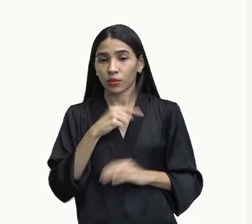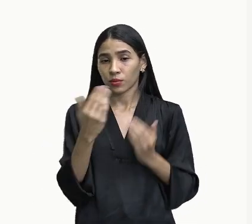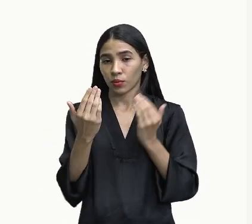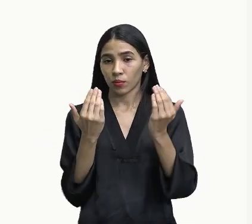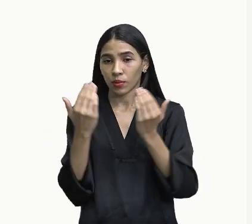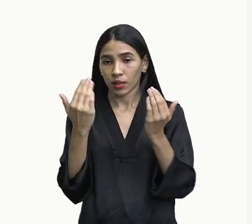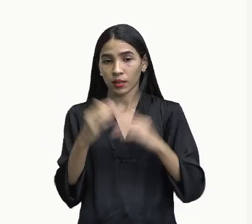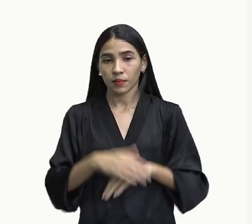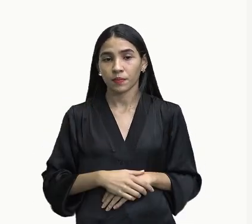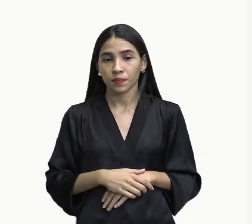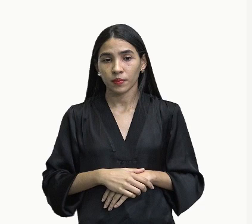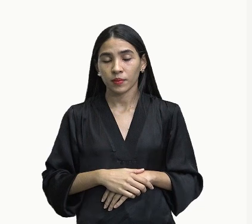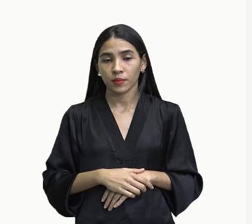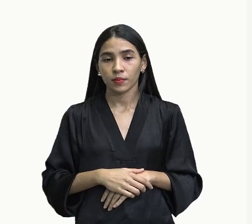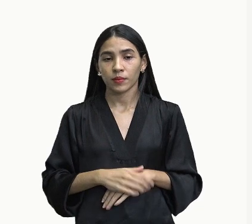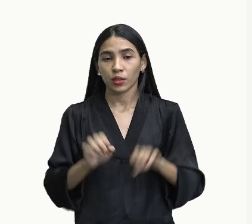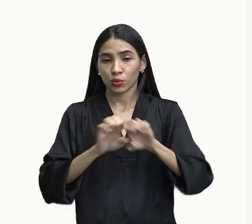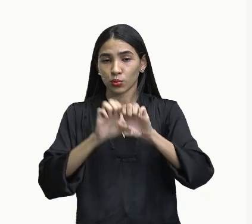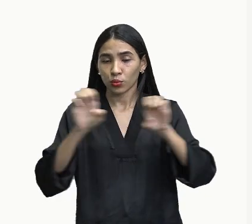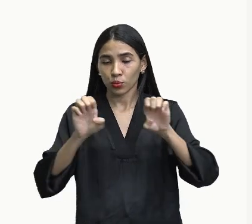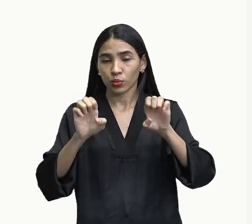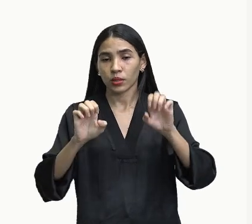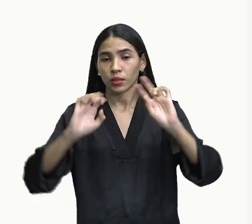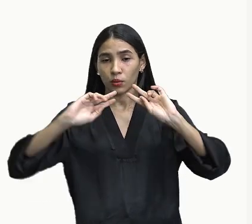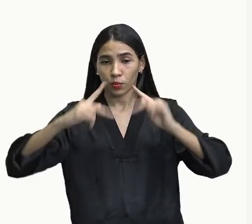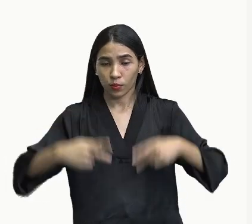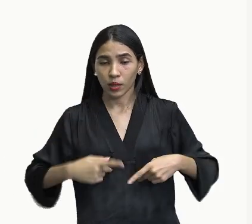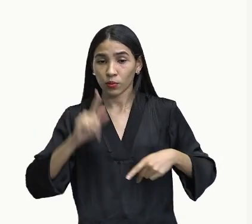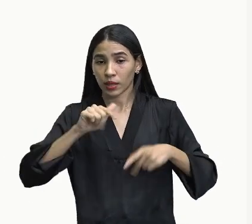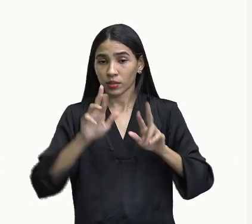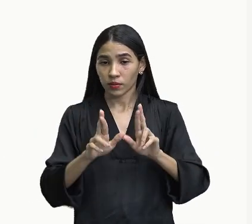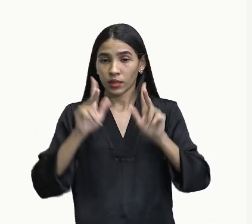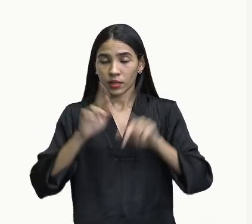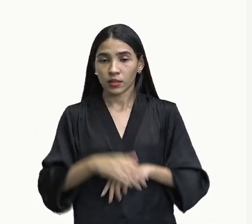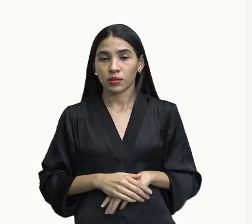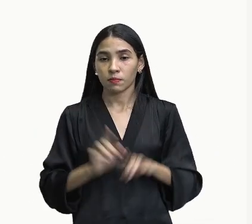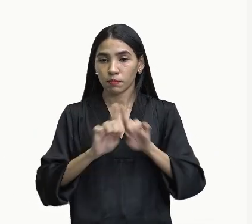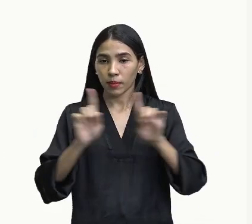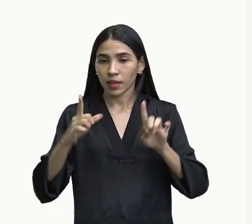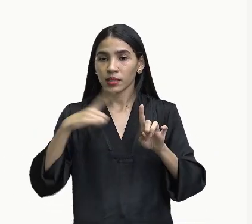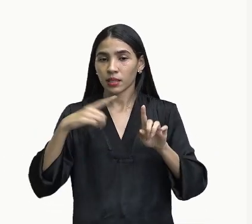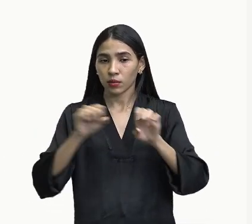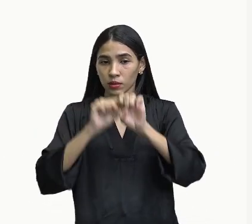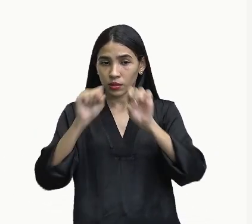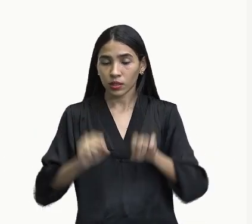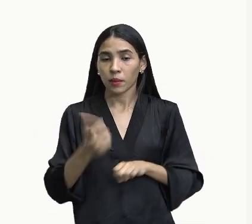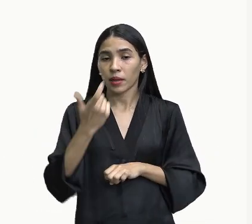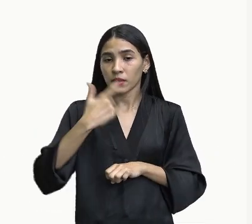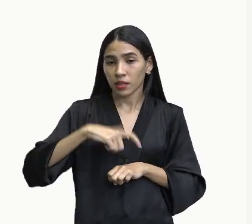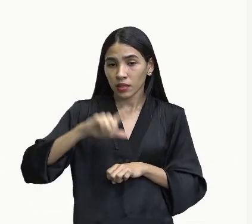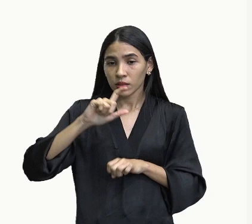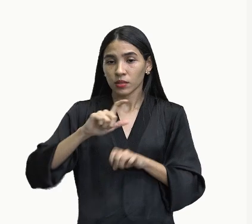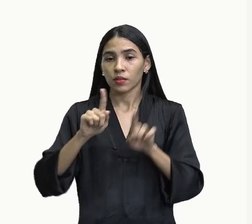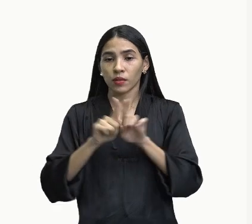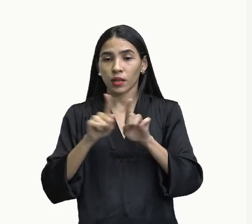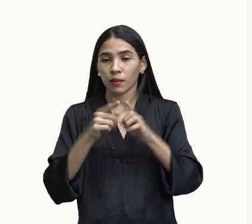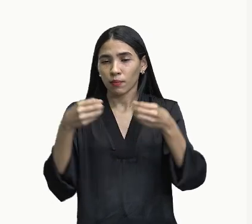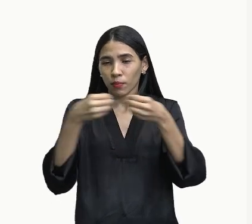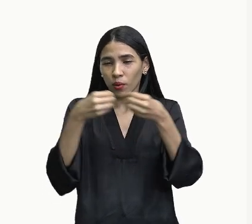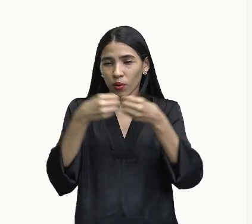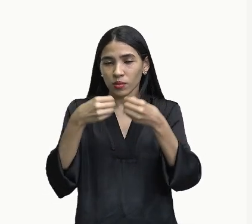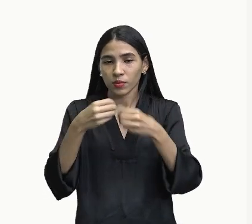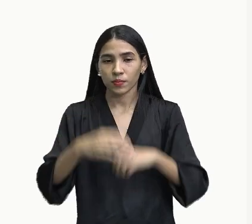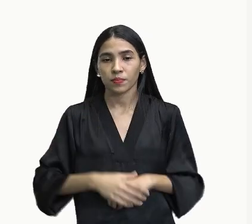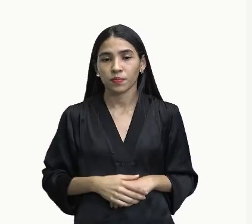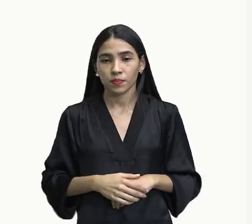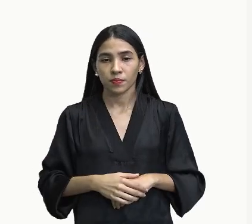apresenta no estudo da anatomia humana, mas possuem um sistema digestivo que se aproxima dessa característica,